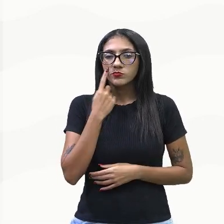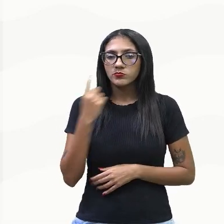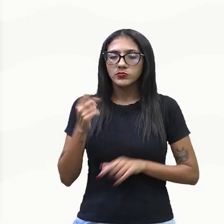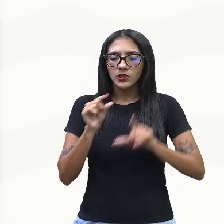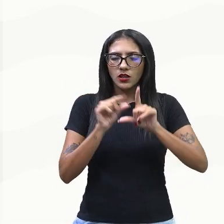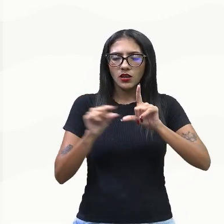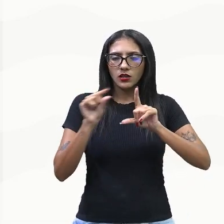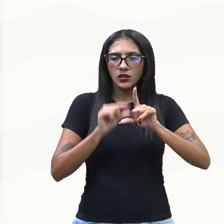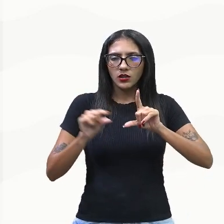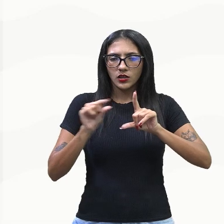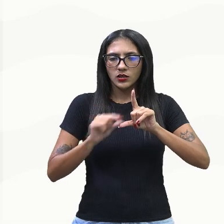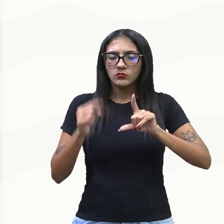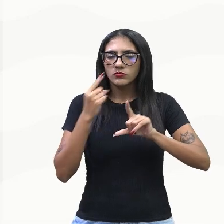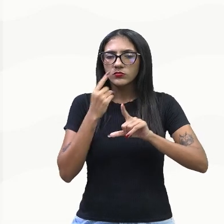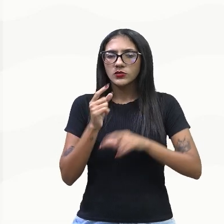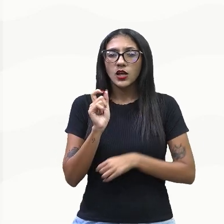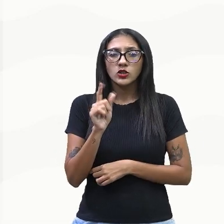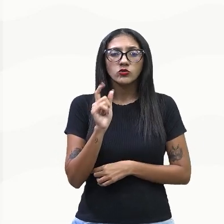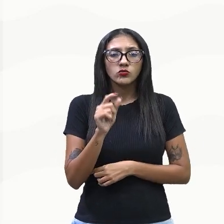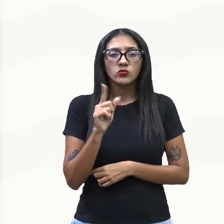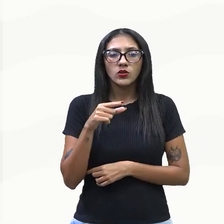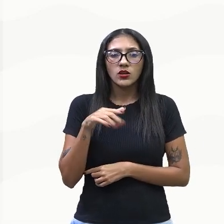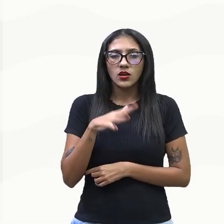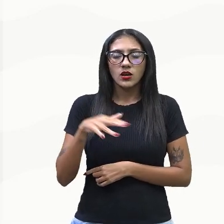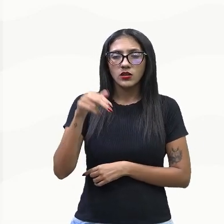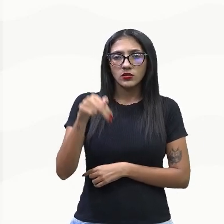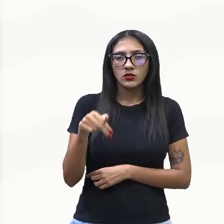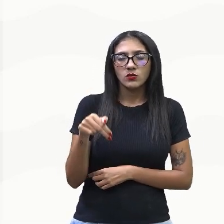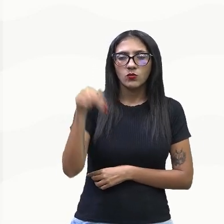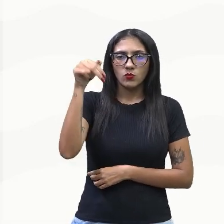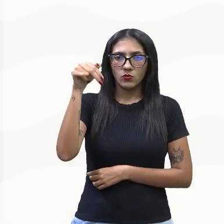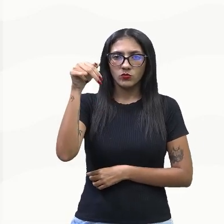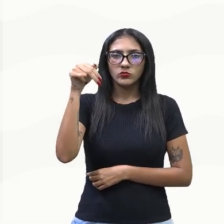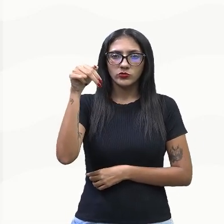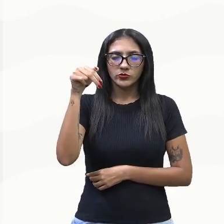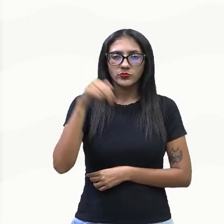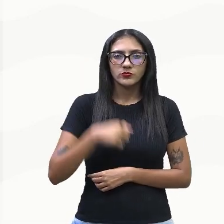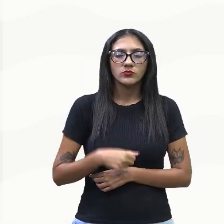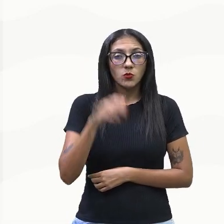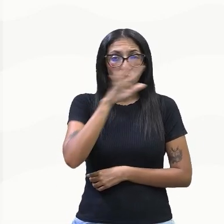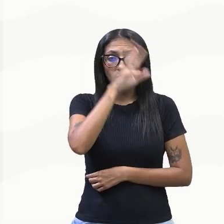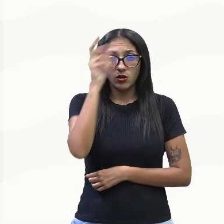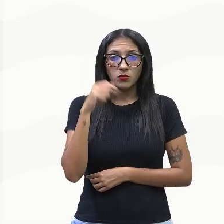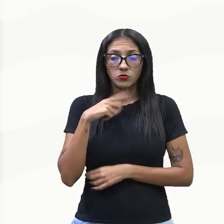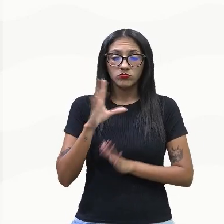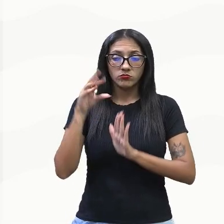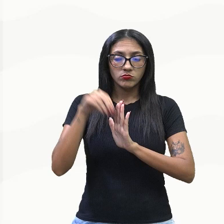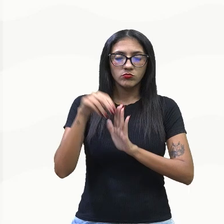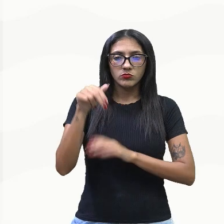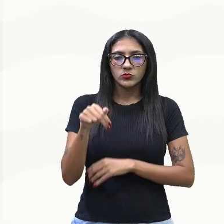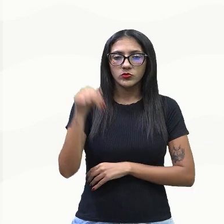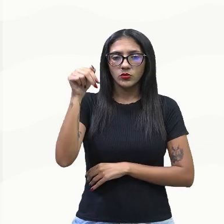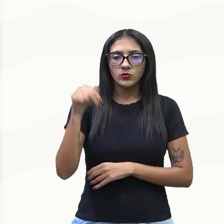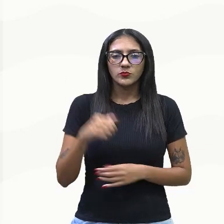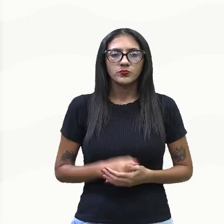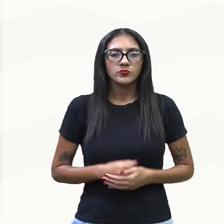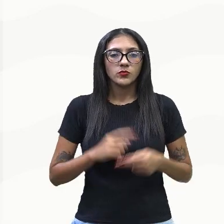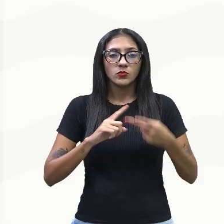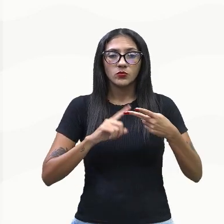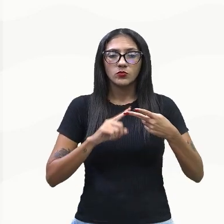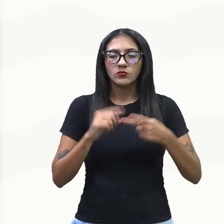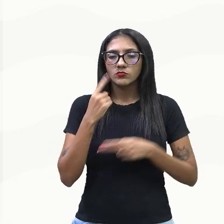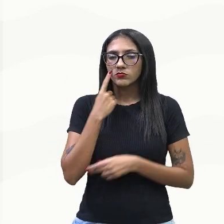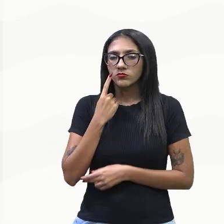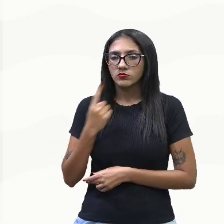embaixo, veja. A cor azul é a região norte do Brasil, ou seja, o Amazonas está aqui dentro, né? A cor amarela aqui,